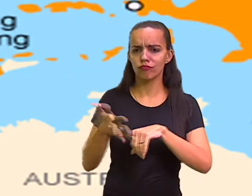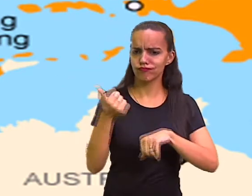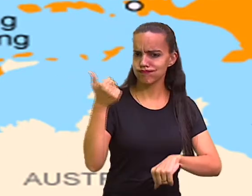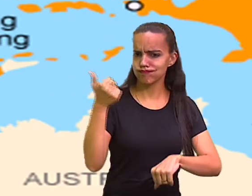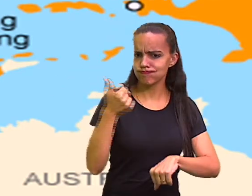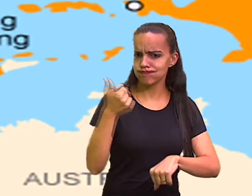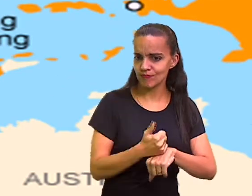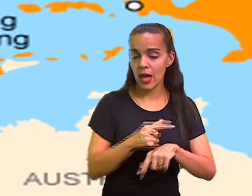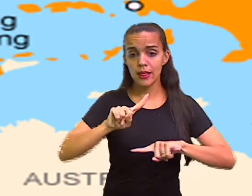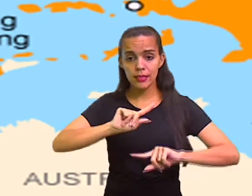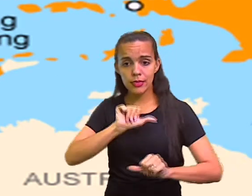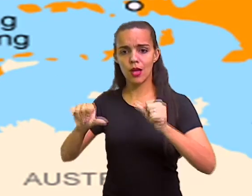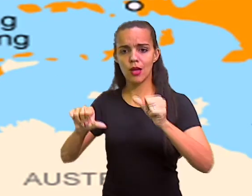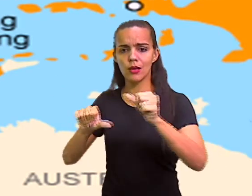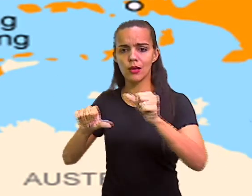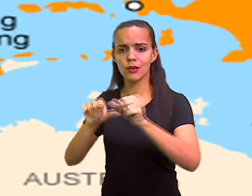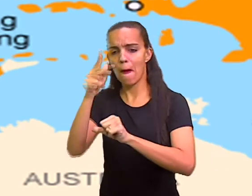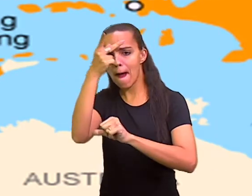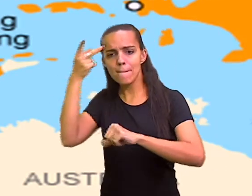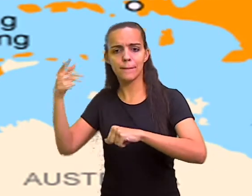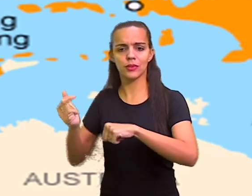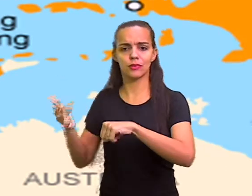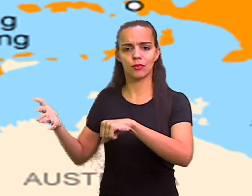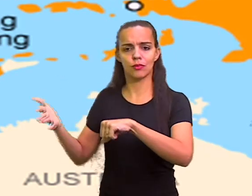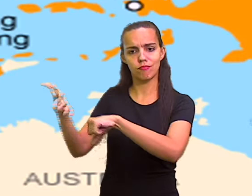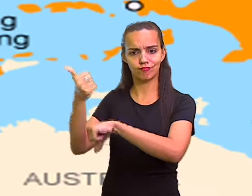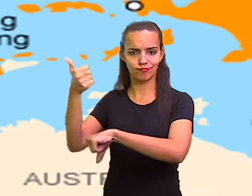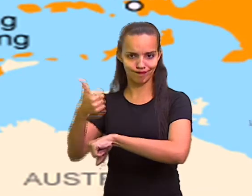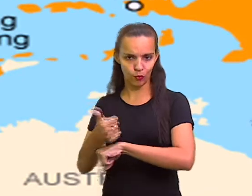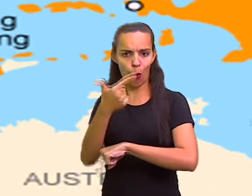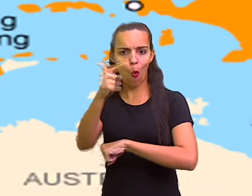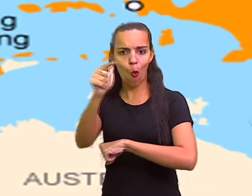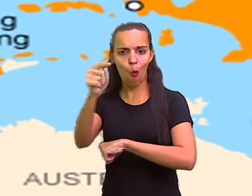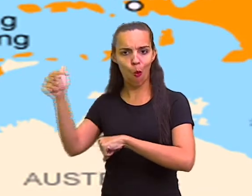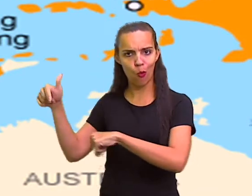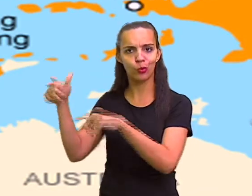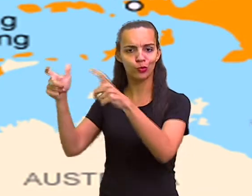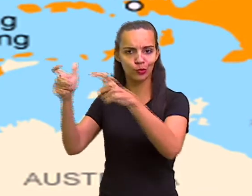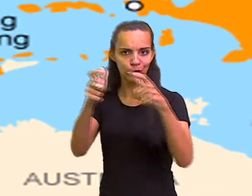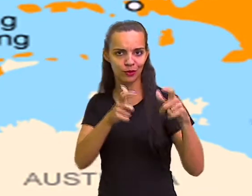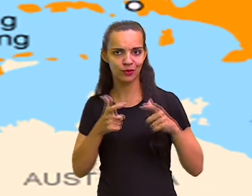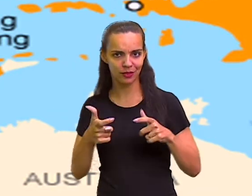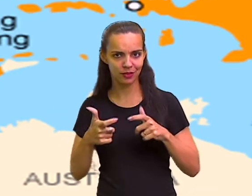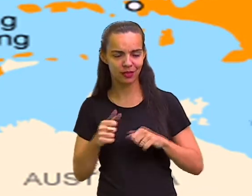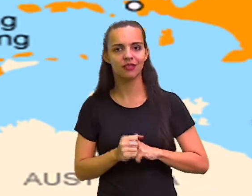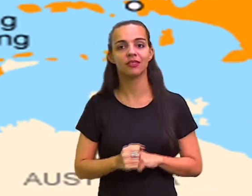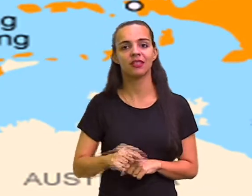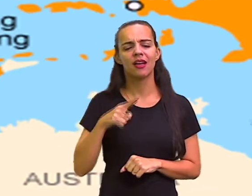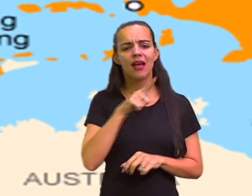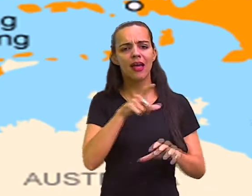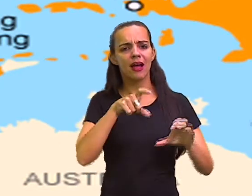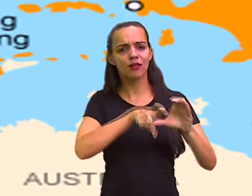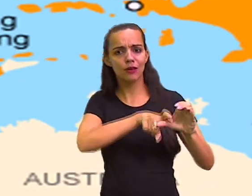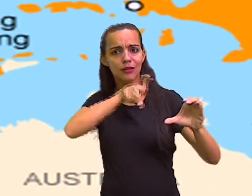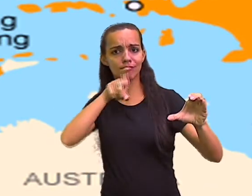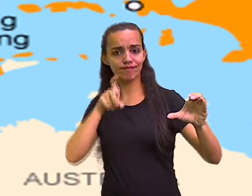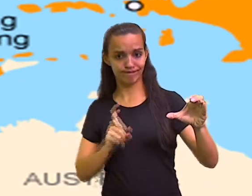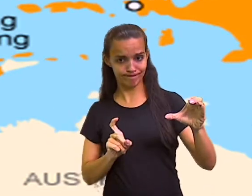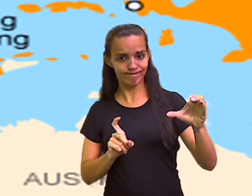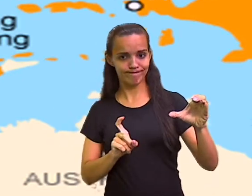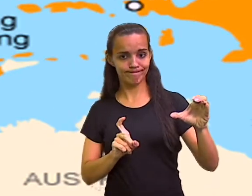foi colonizada por potências estrangeiras. Quando houve a sua independência, ela passou